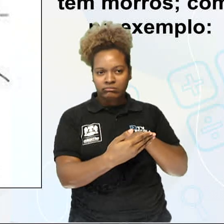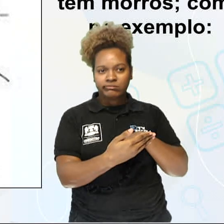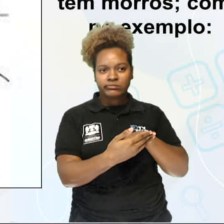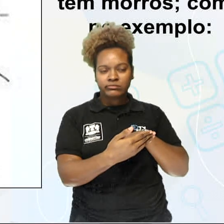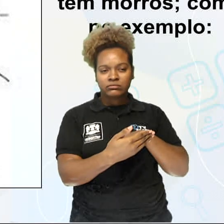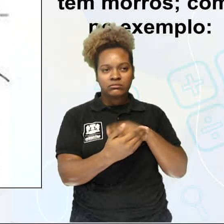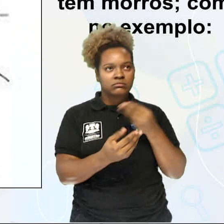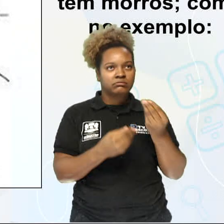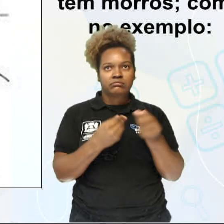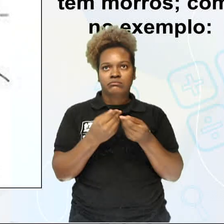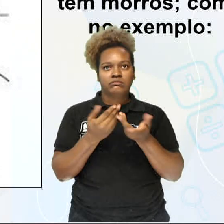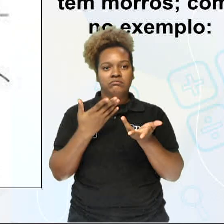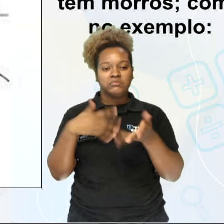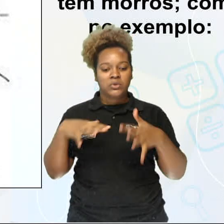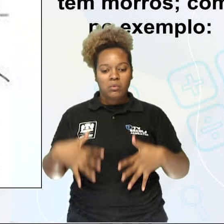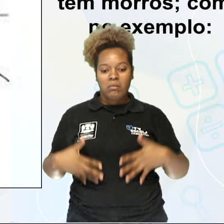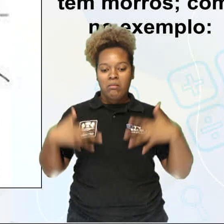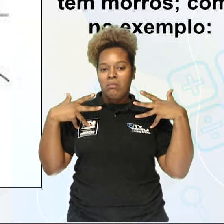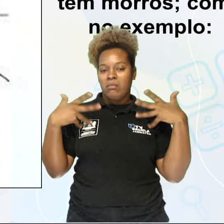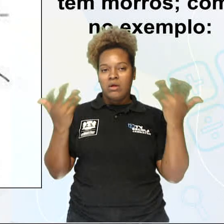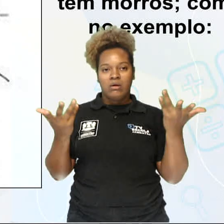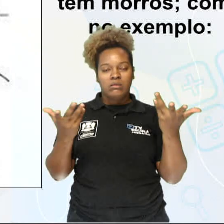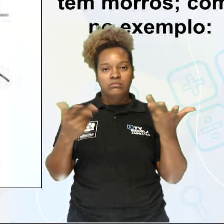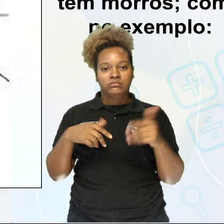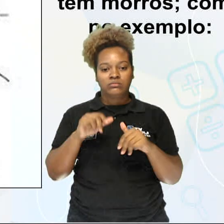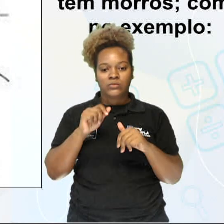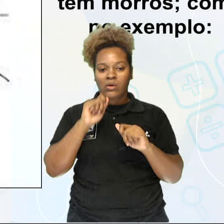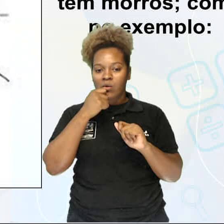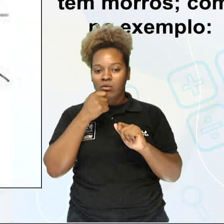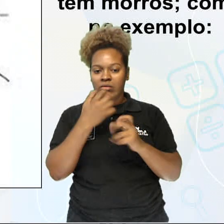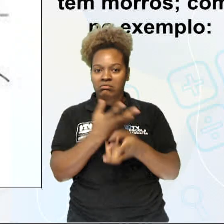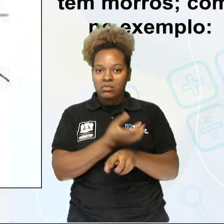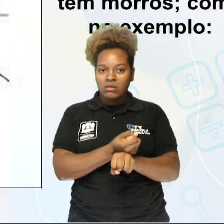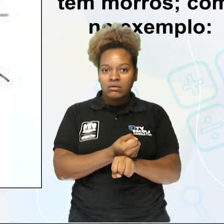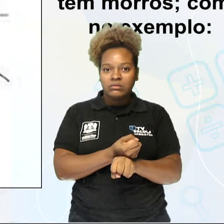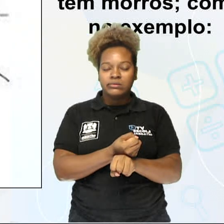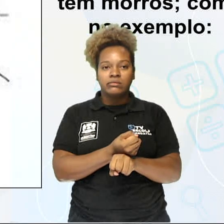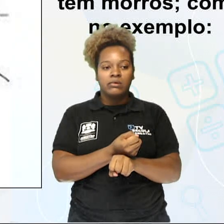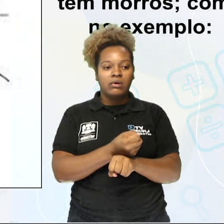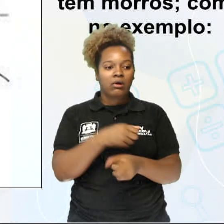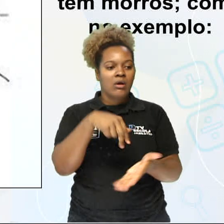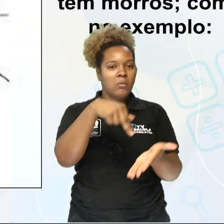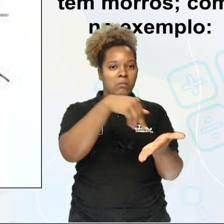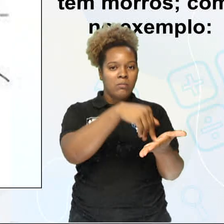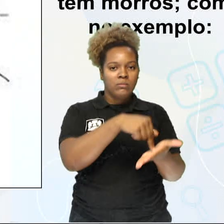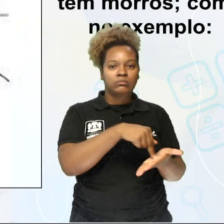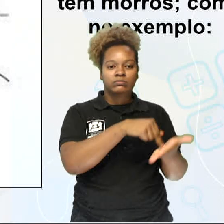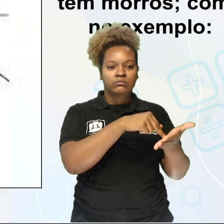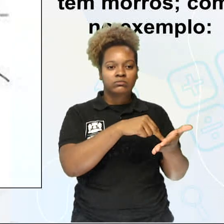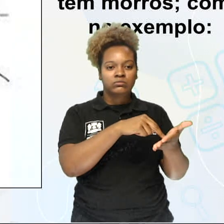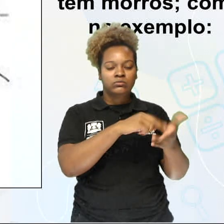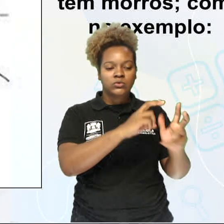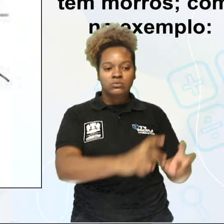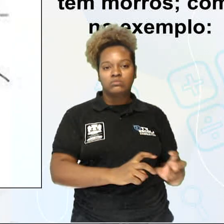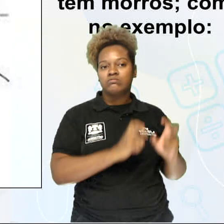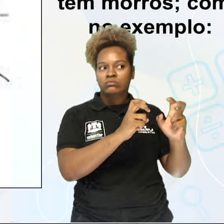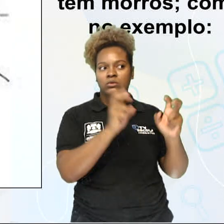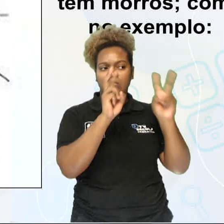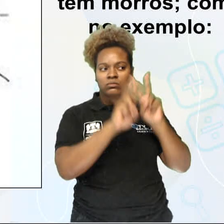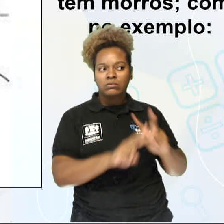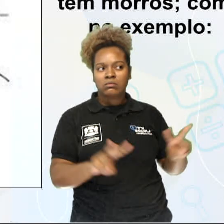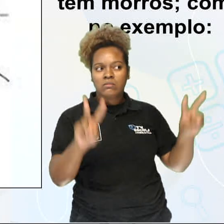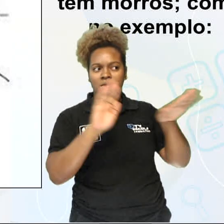ser Prazeres, Cajueiro Seco, Jaboatão Centro. Você vai olhar o seu bairro, tá bom? E vai